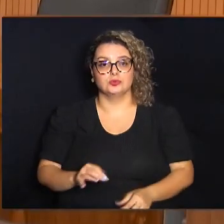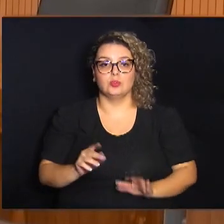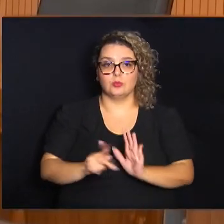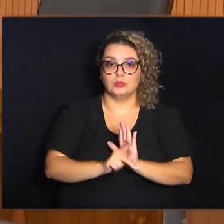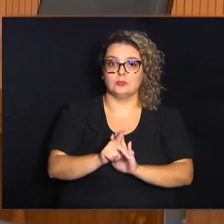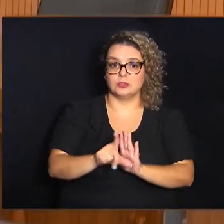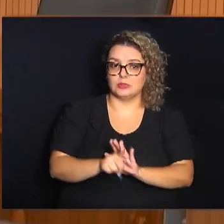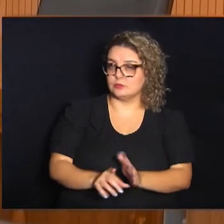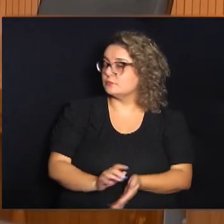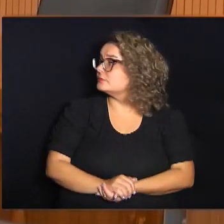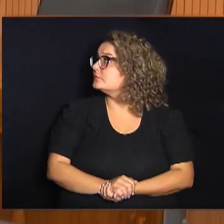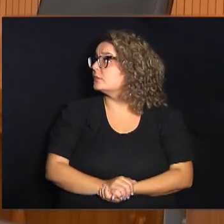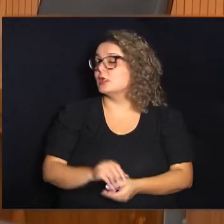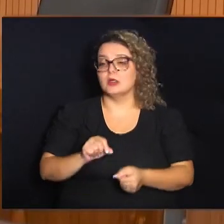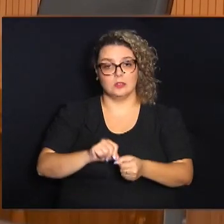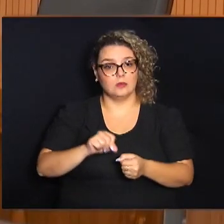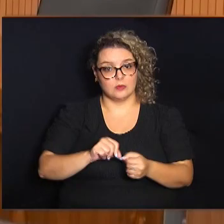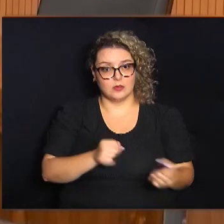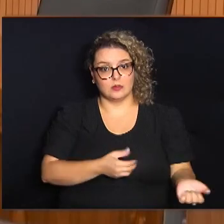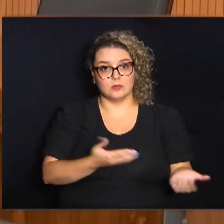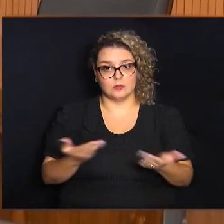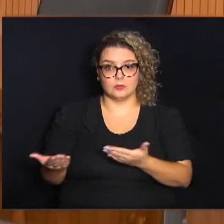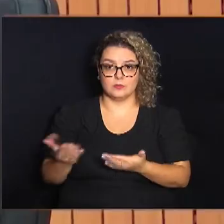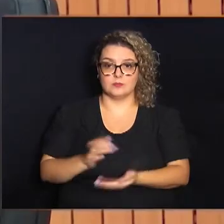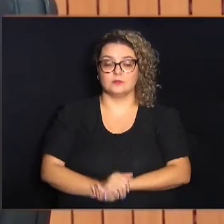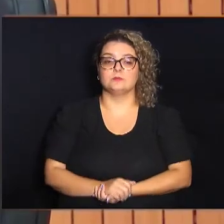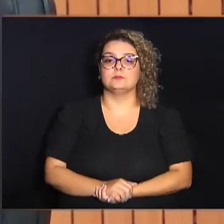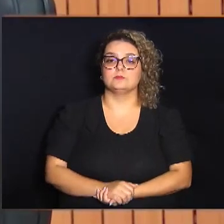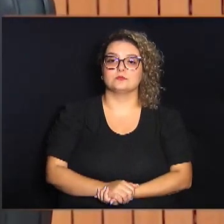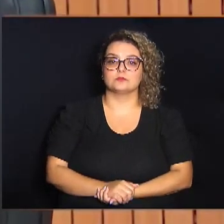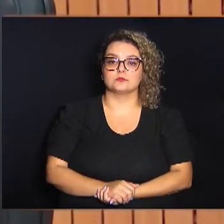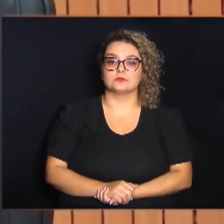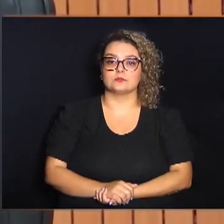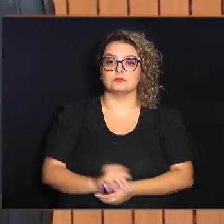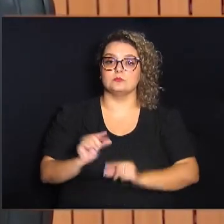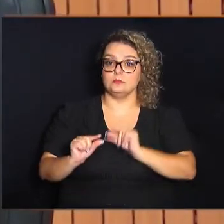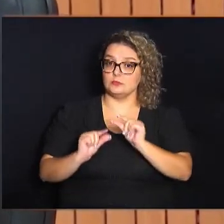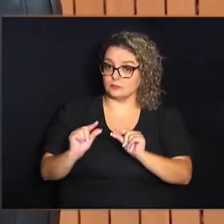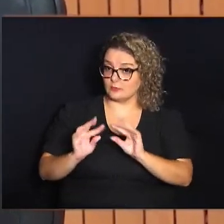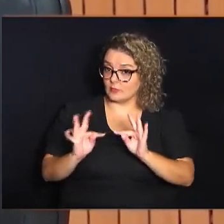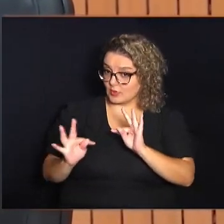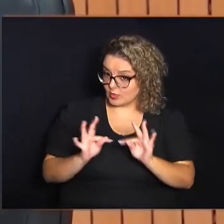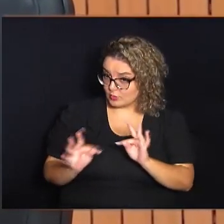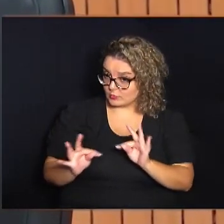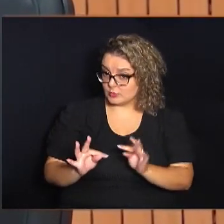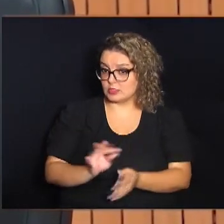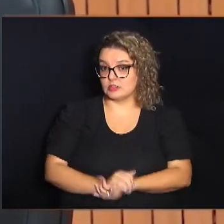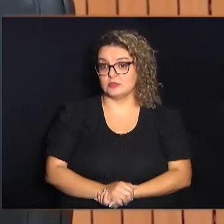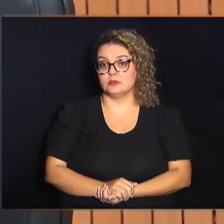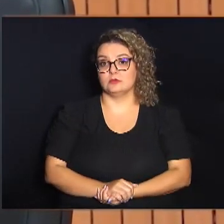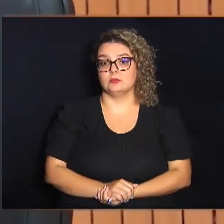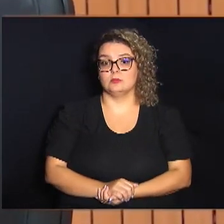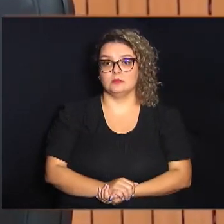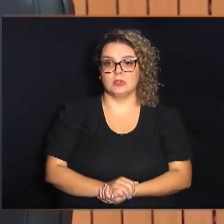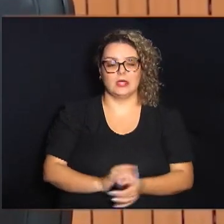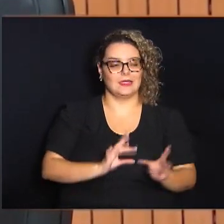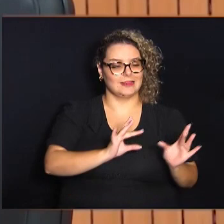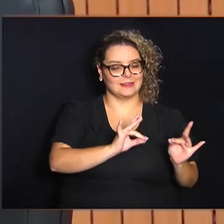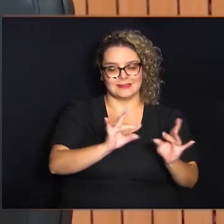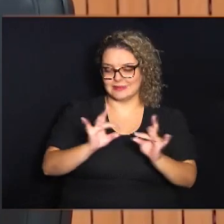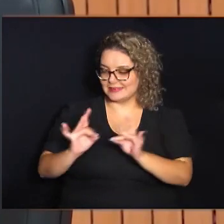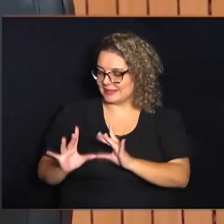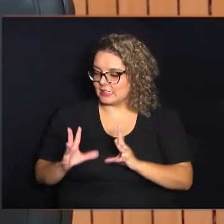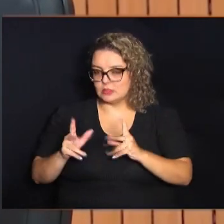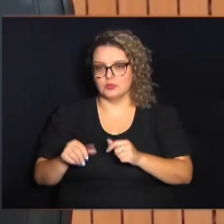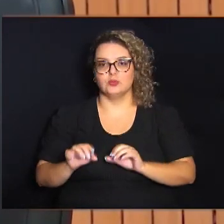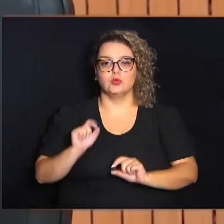lei. Eu vou fazer uma apresentação um pouco técnica, mas vai pegar ponto a ponto do que a gente realmente está